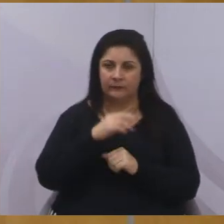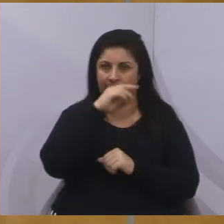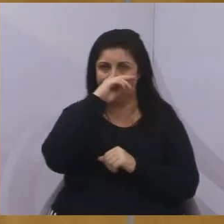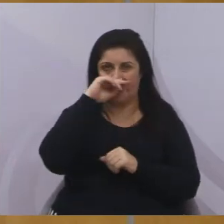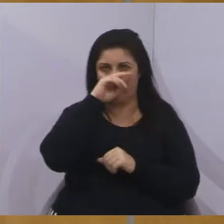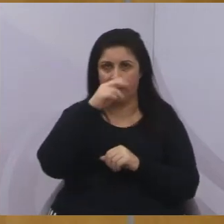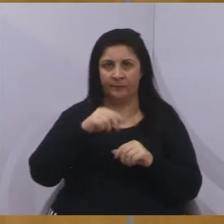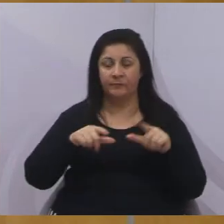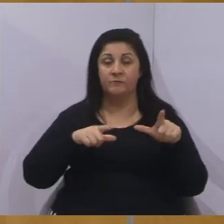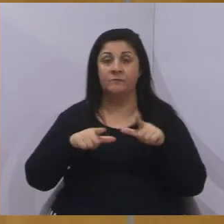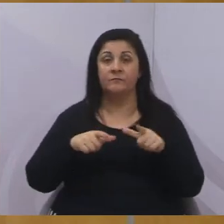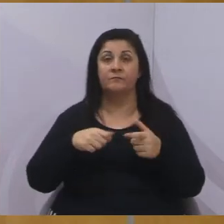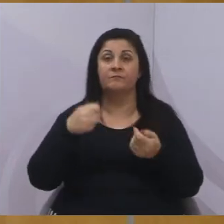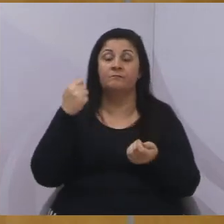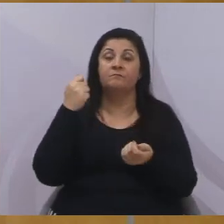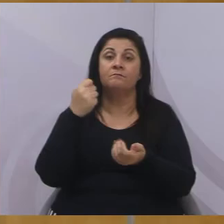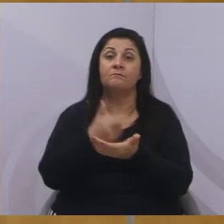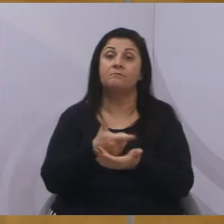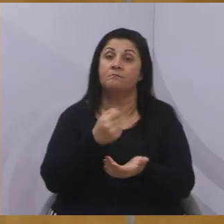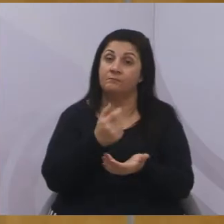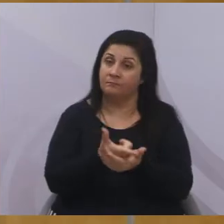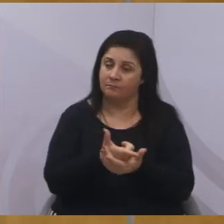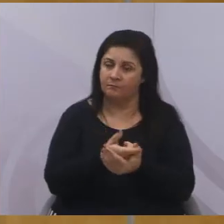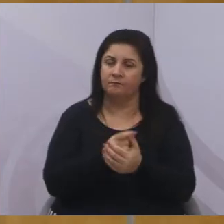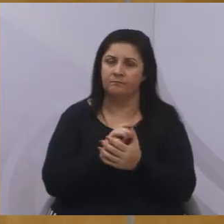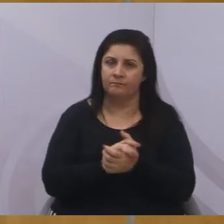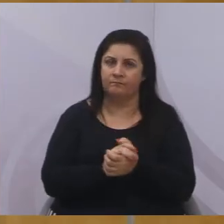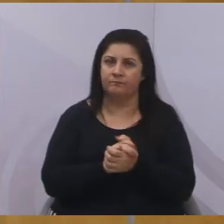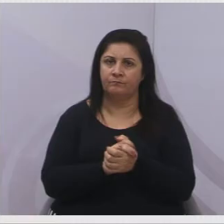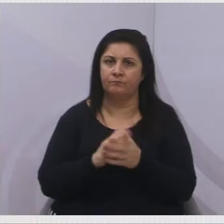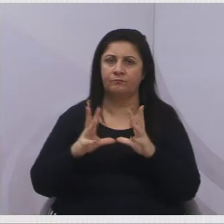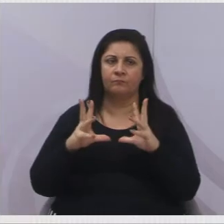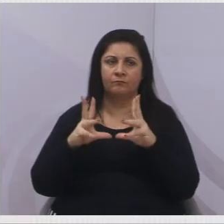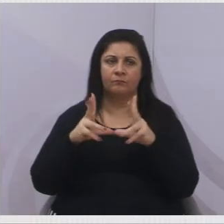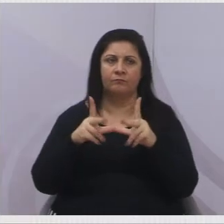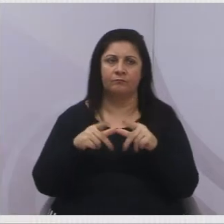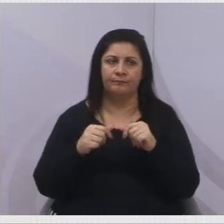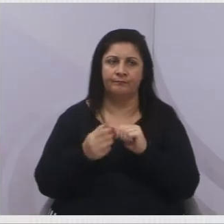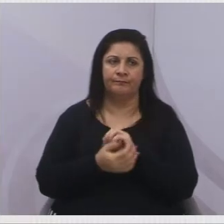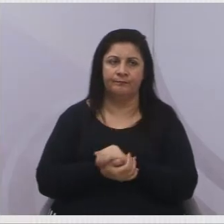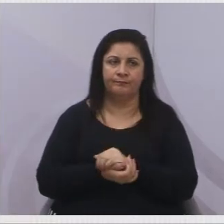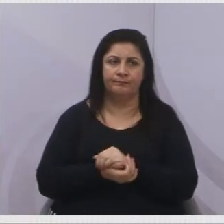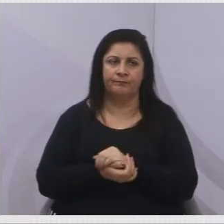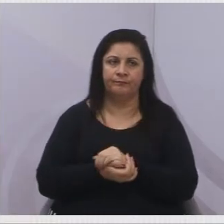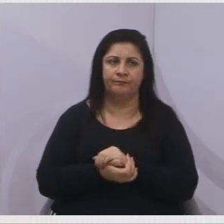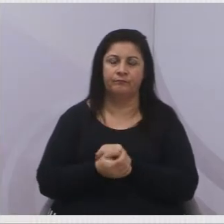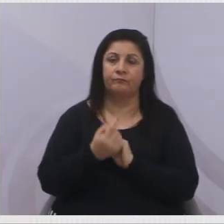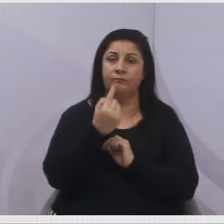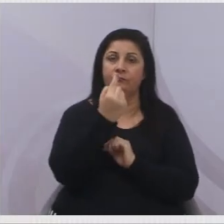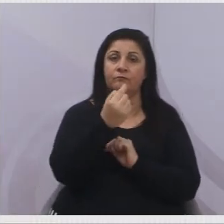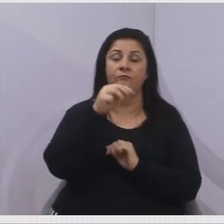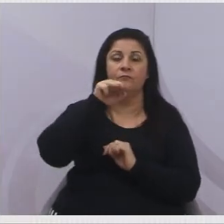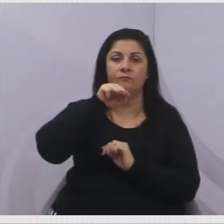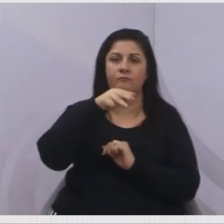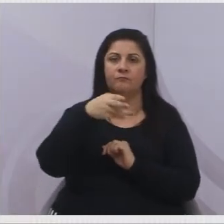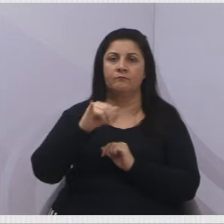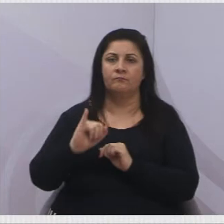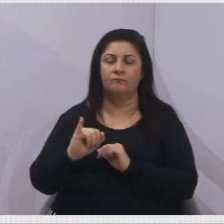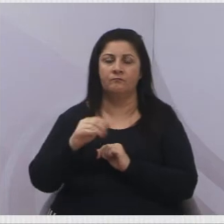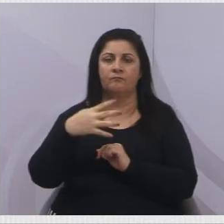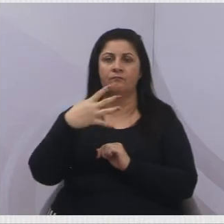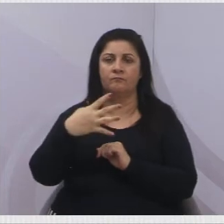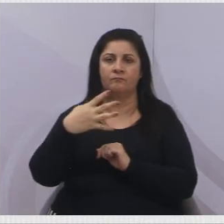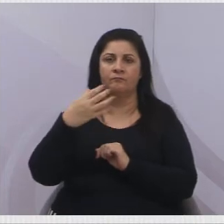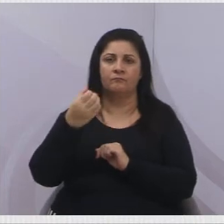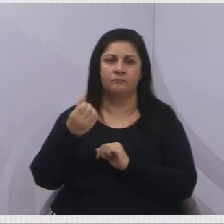ações indenizatórias. Nós fechamos com um gasto de R$